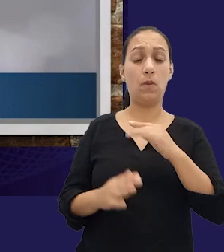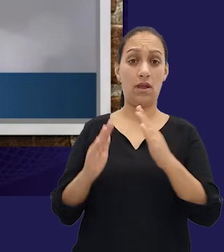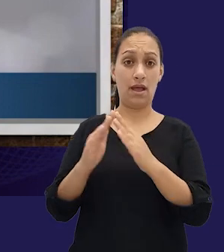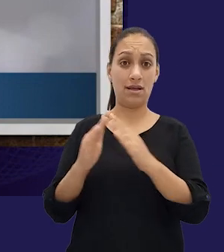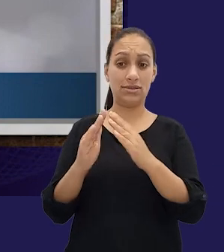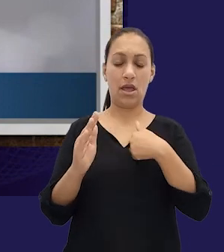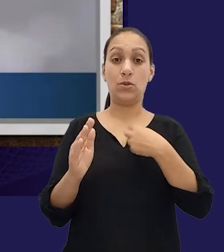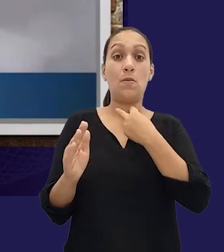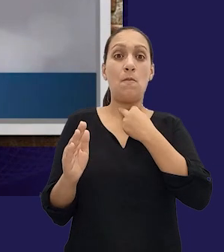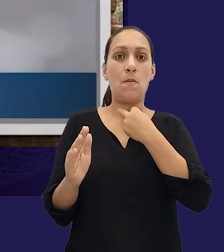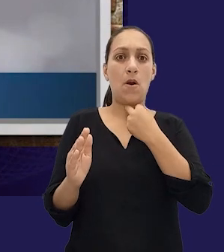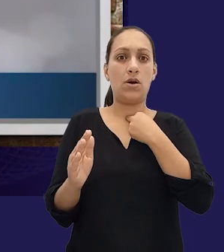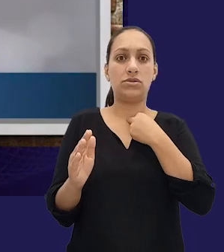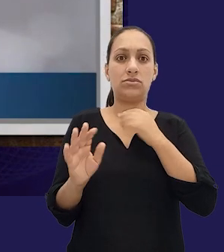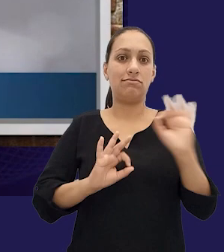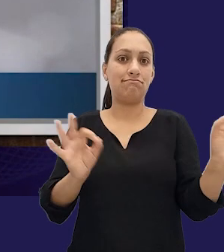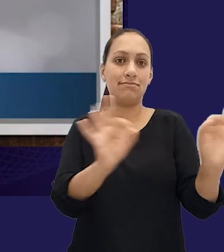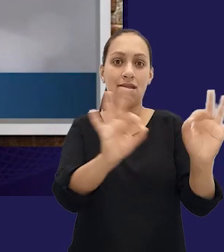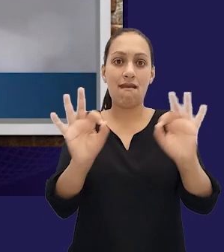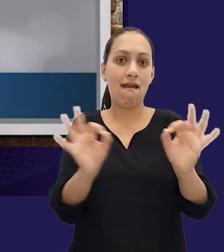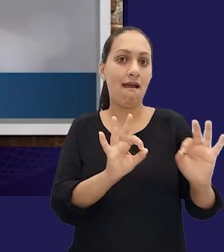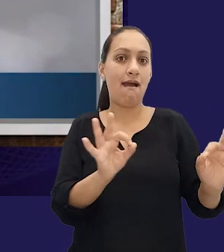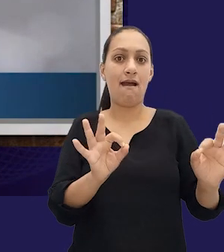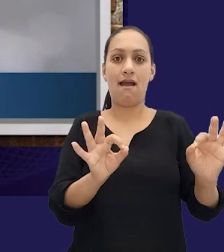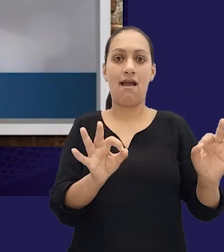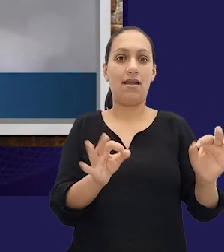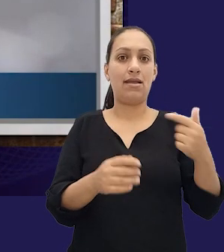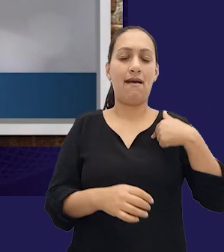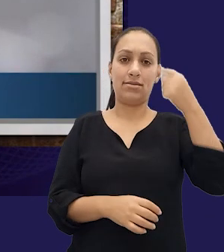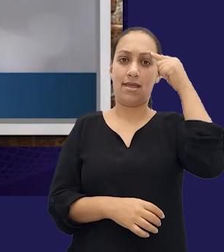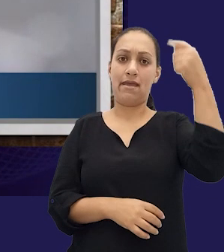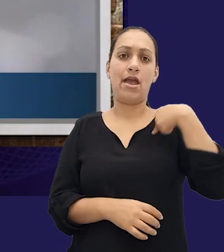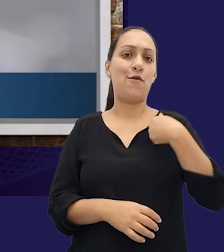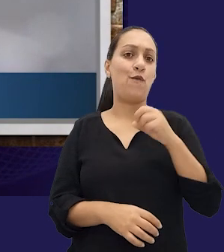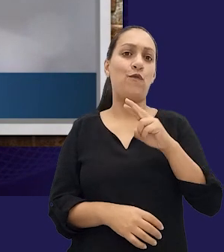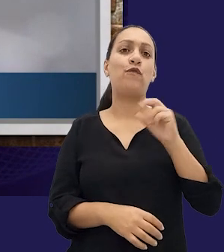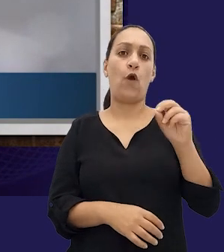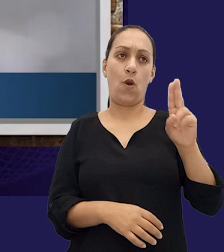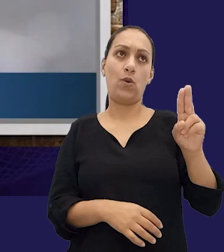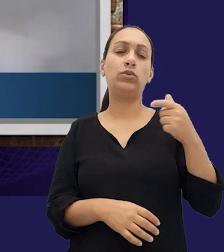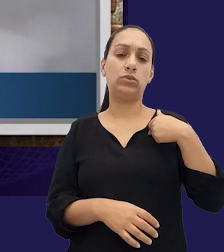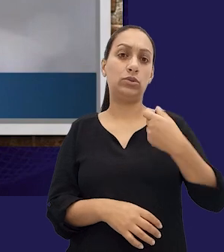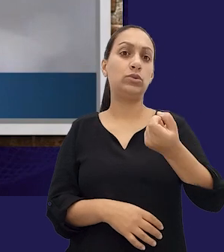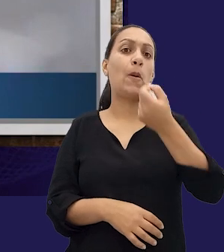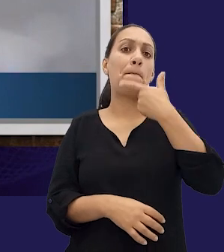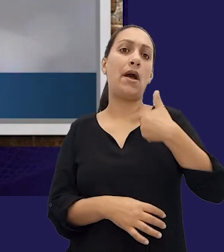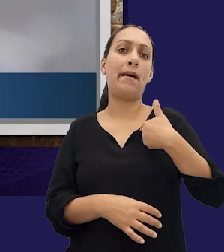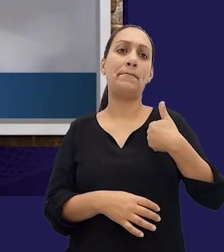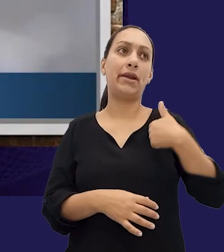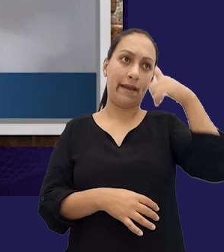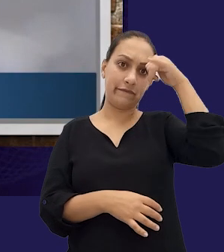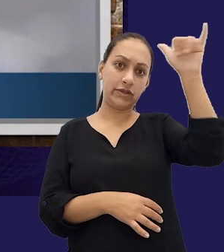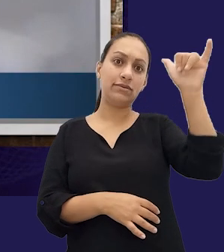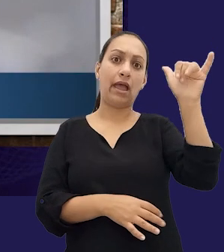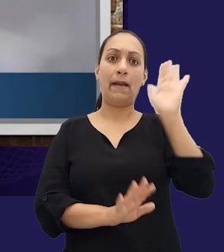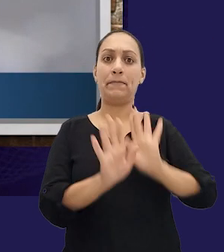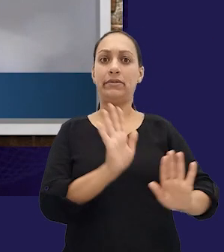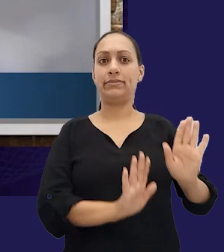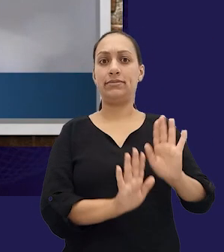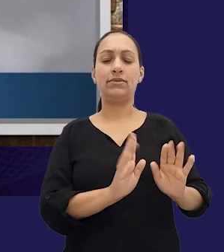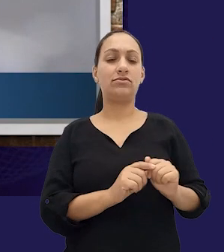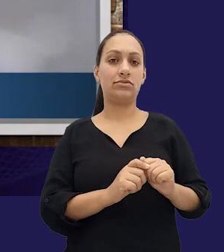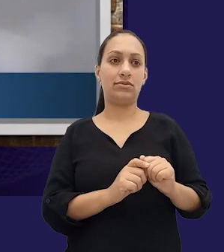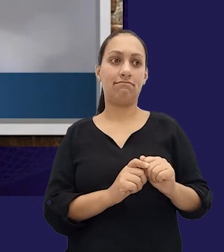permite, não deve permitir a ninguém a ideia de que, eu vou tomar para me prevenir, eu vou tomar porque e se,